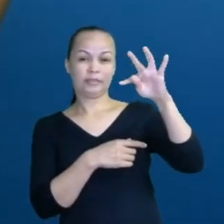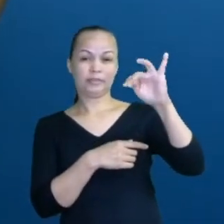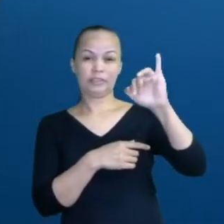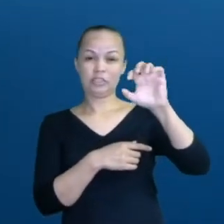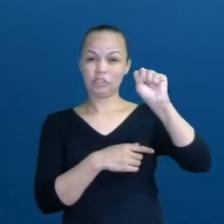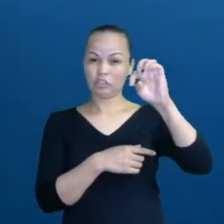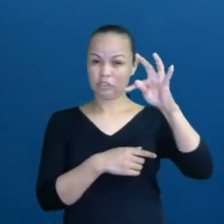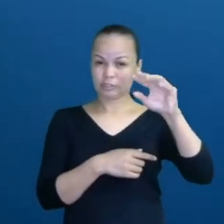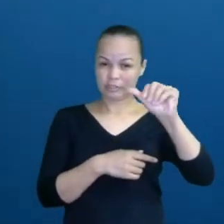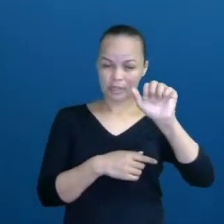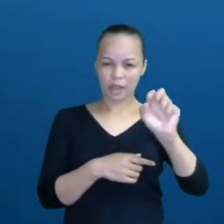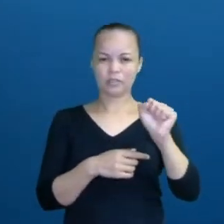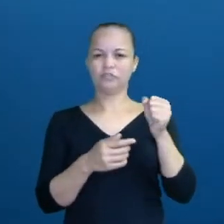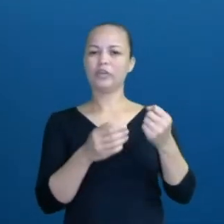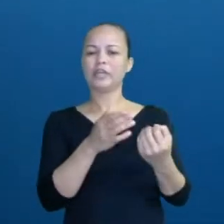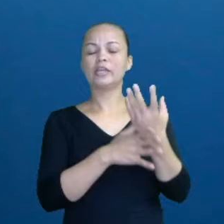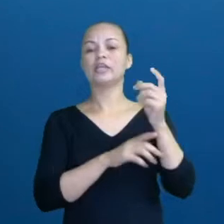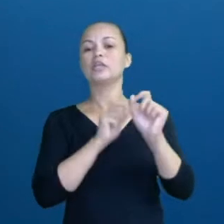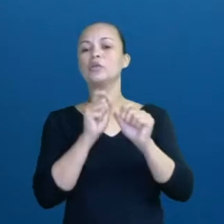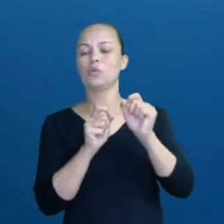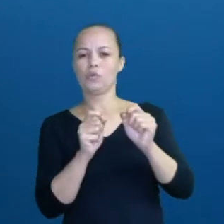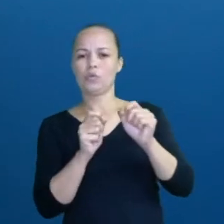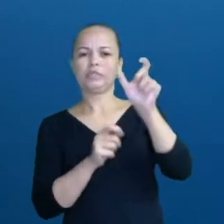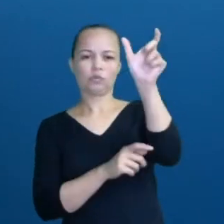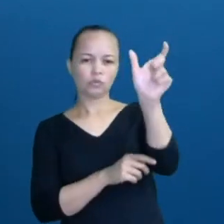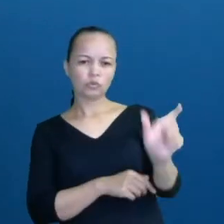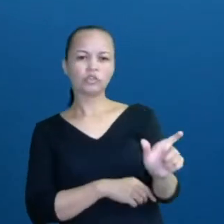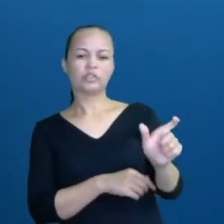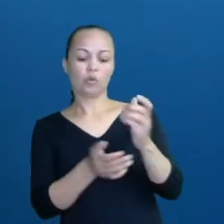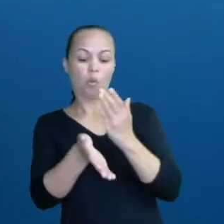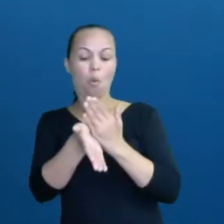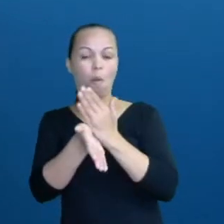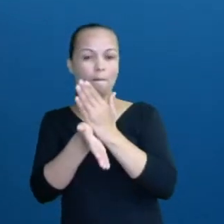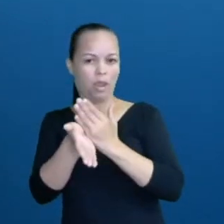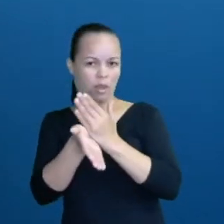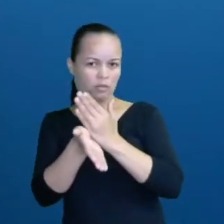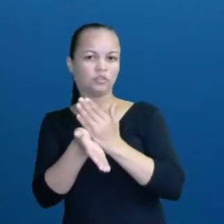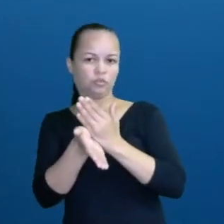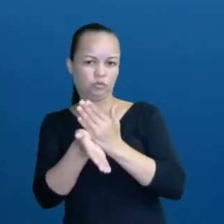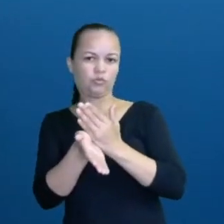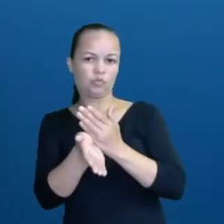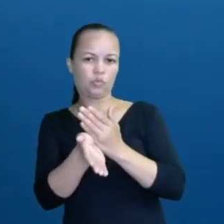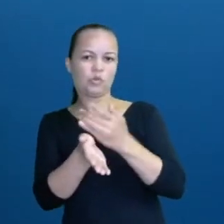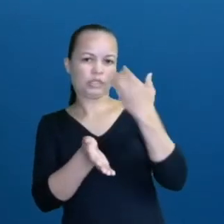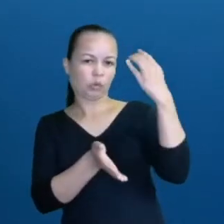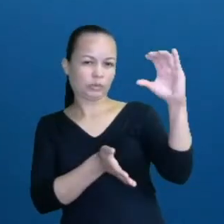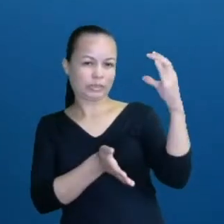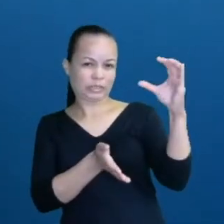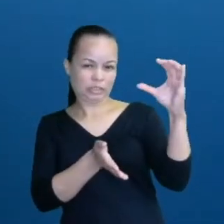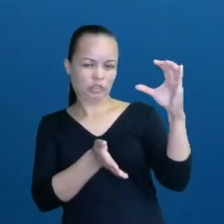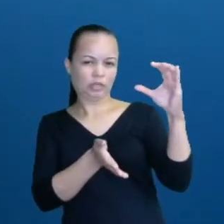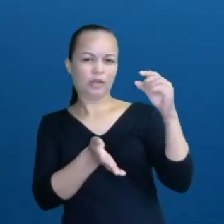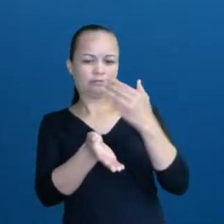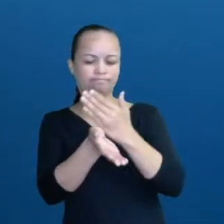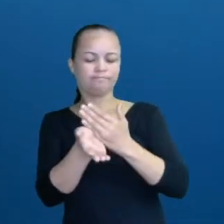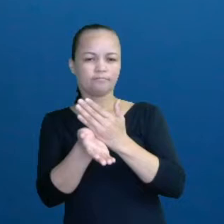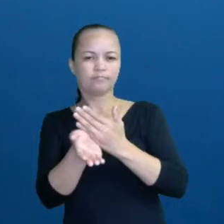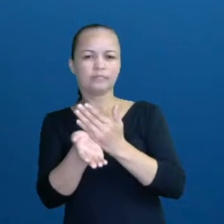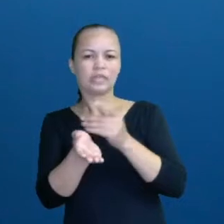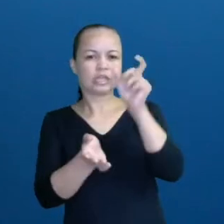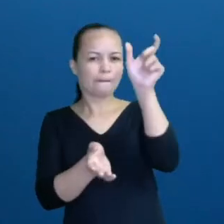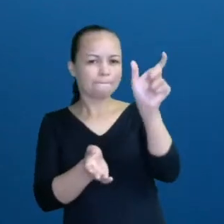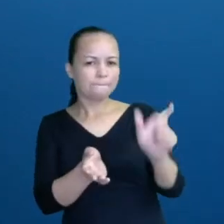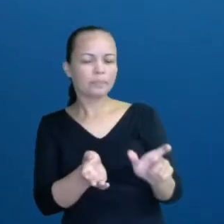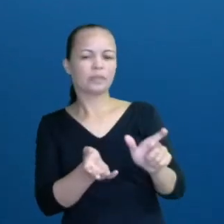nessa frase, o sujeito ele aparece no início, no começo da frase. Ou seja, essa frase está na